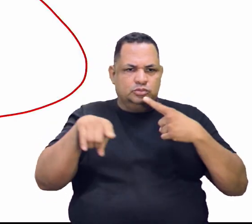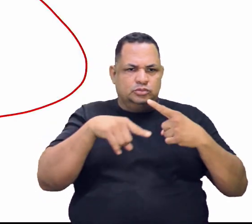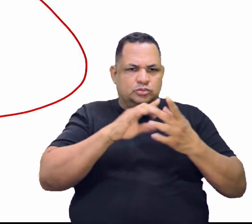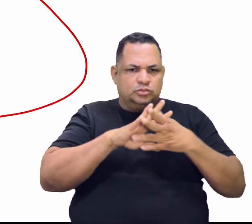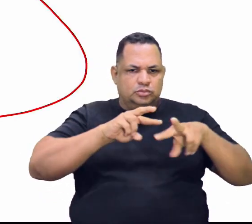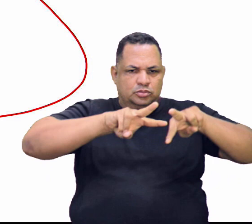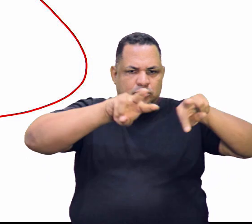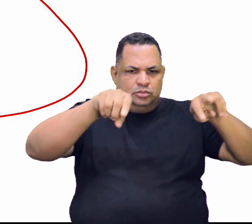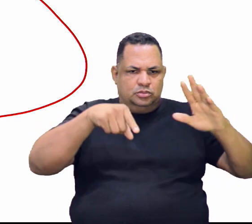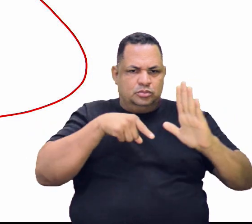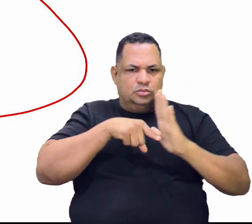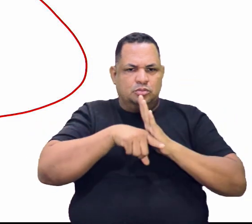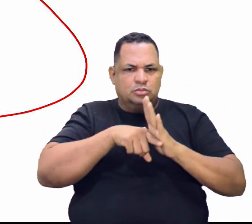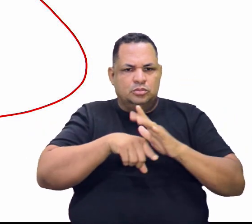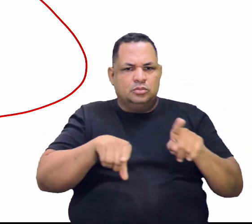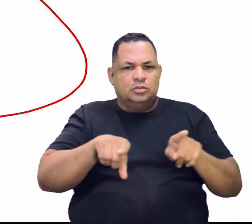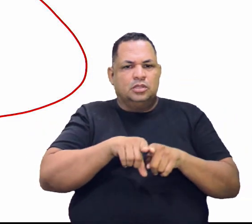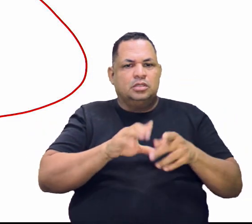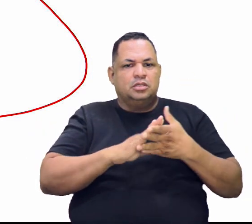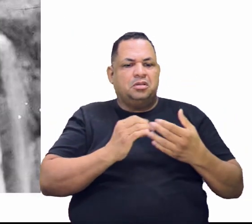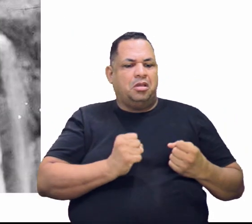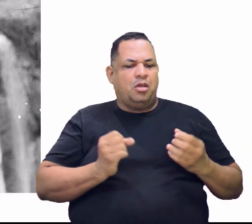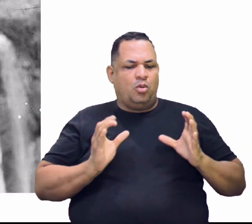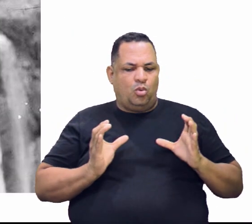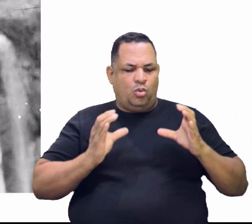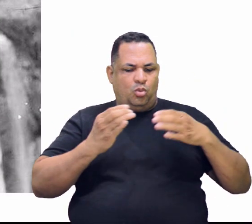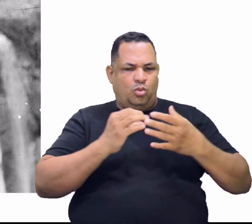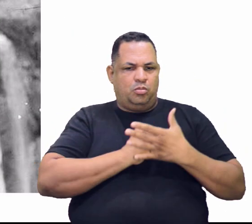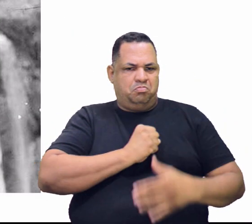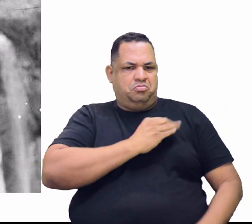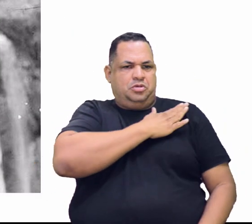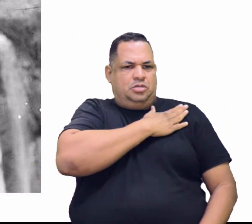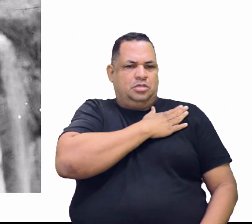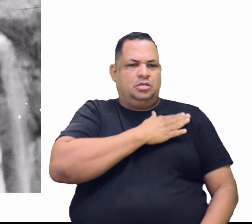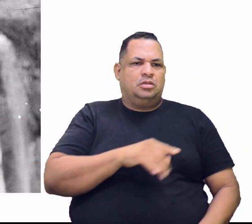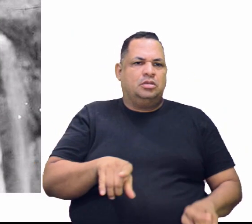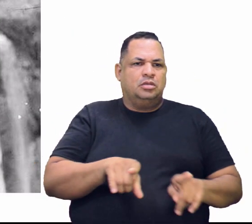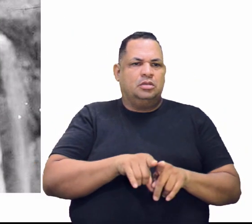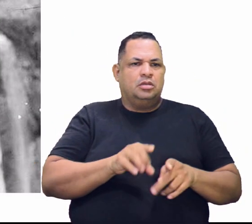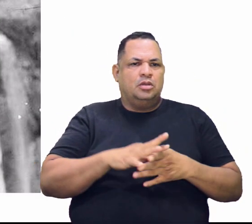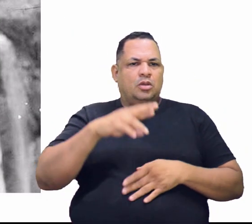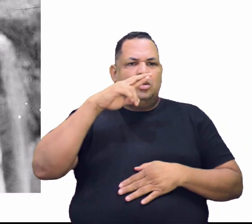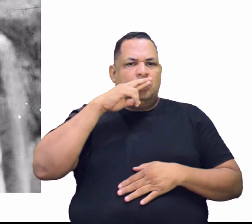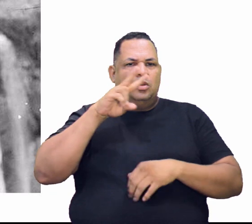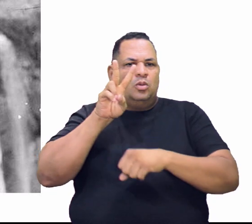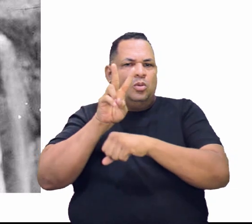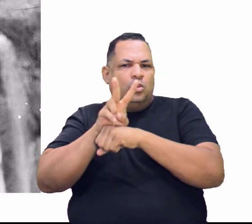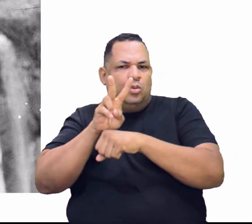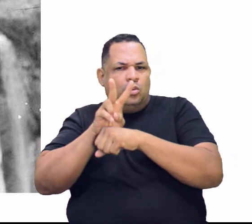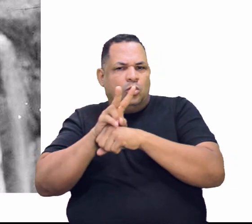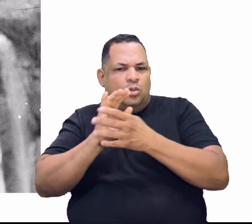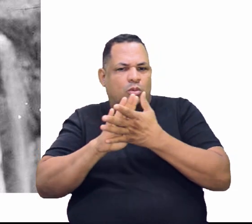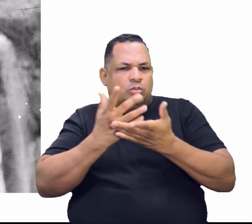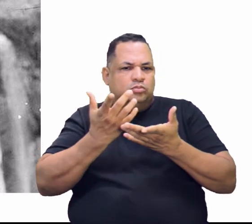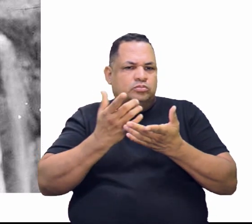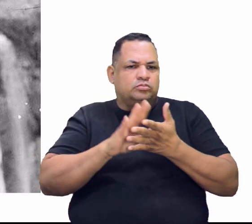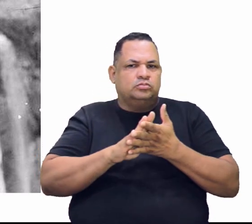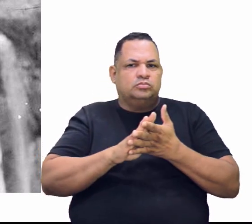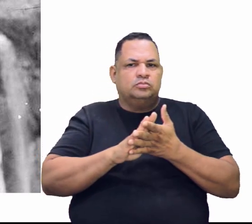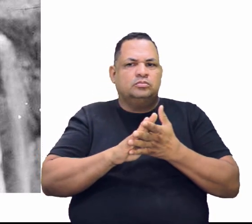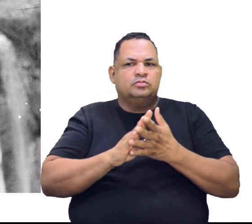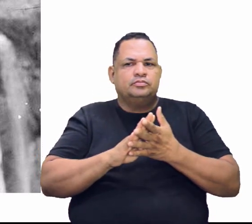material, né? 30 tropeiros e 82 praças do Exército, que seriam